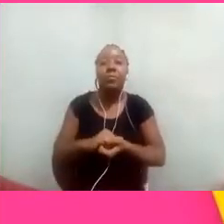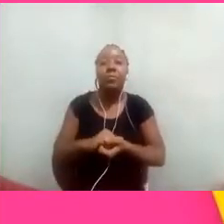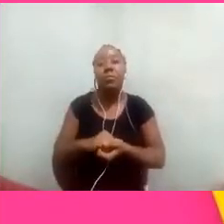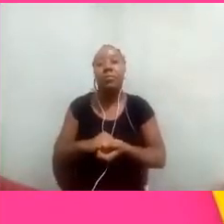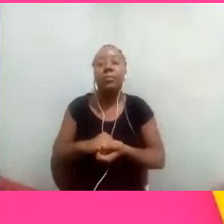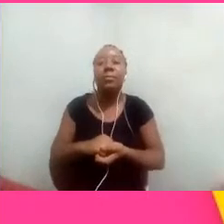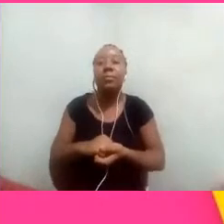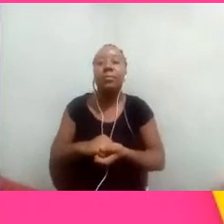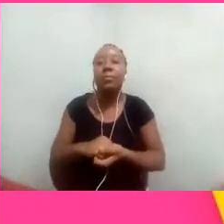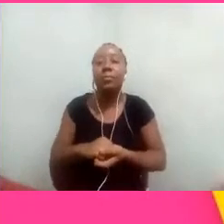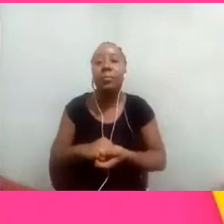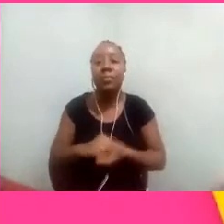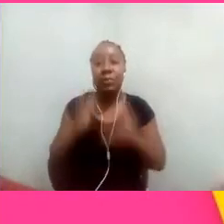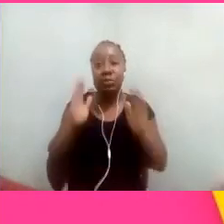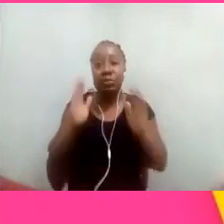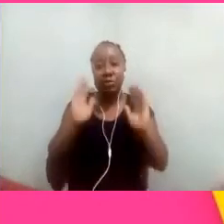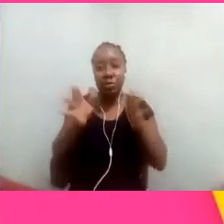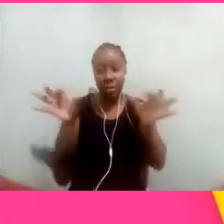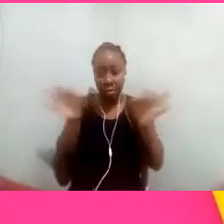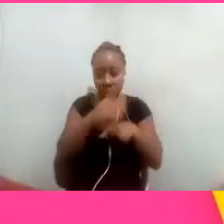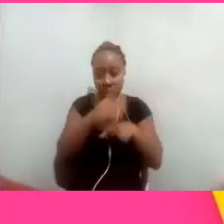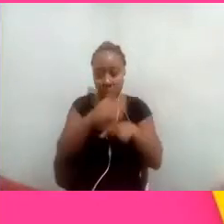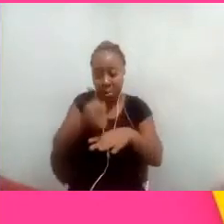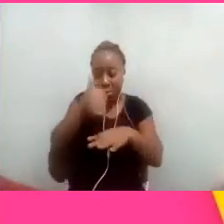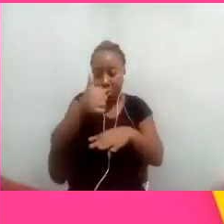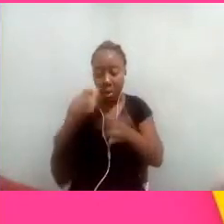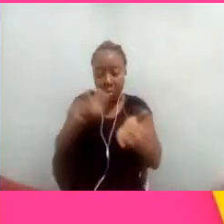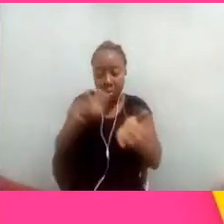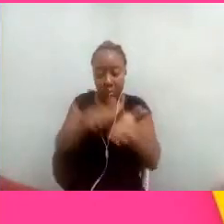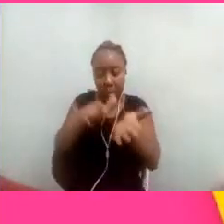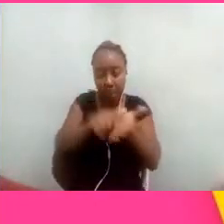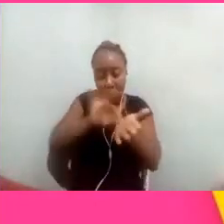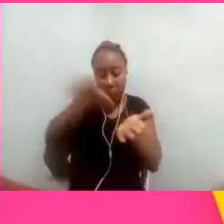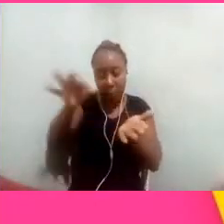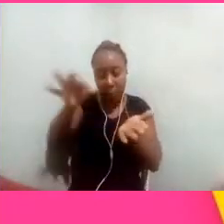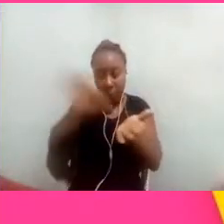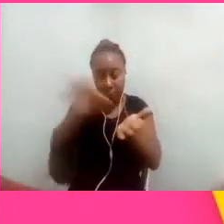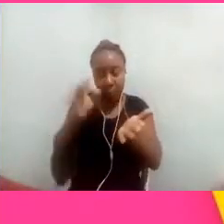Ó, já estou terminando essa página.